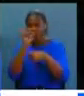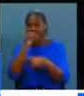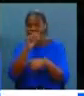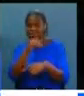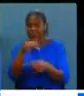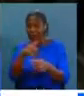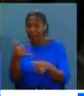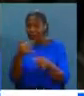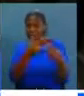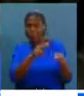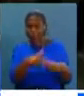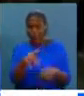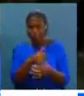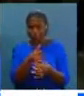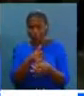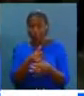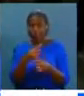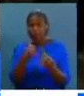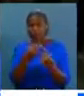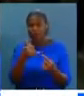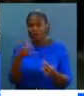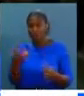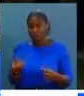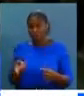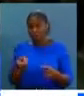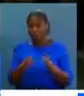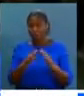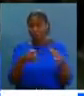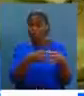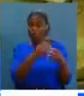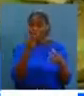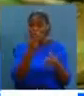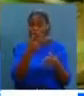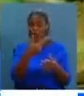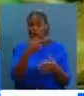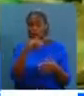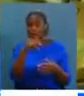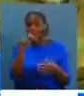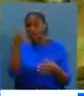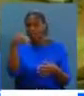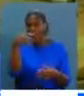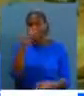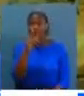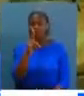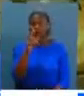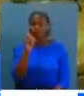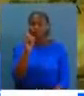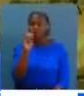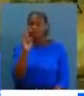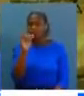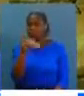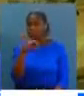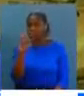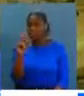e de várias ilhas. A edição 2019 foi aberta pelo trio Tomás Delgado, Vojinha e Ney Monteiro, que animaram